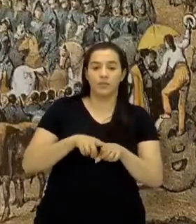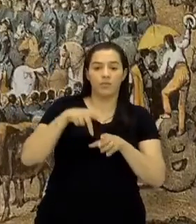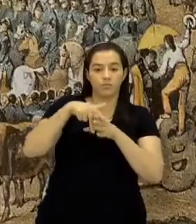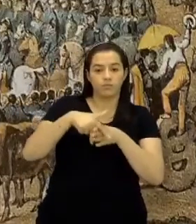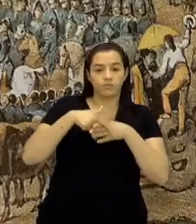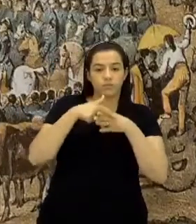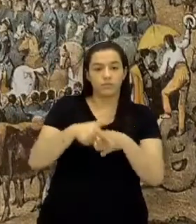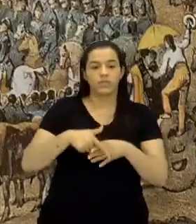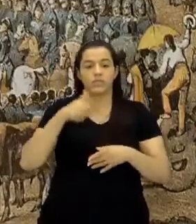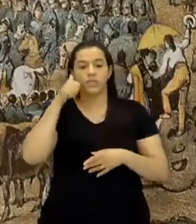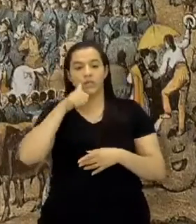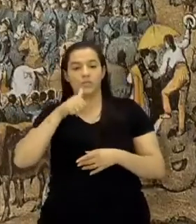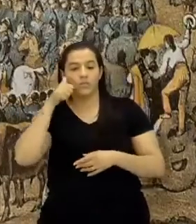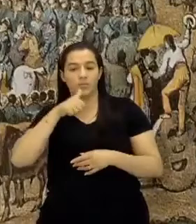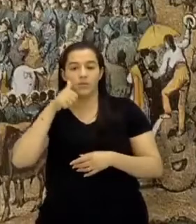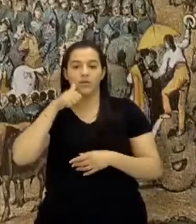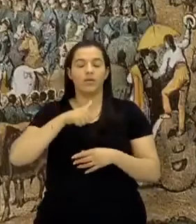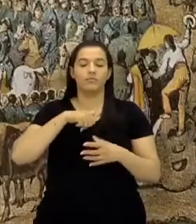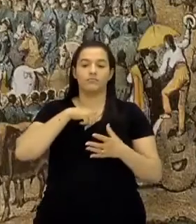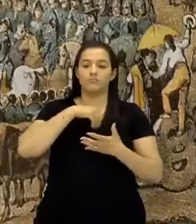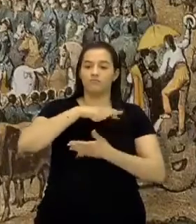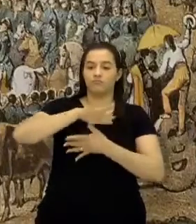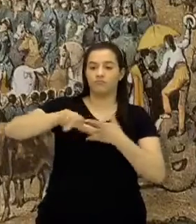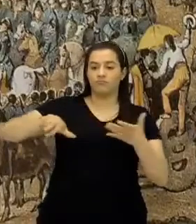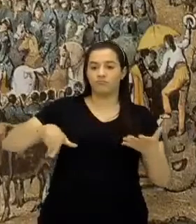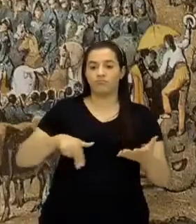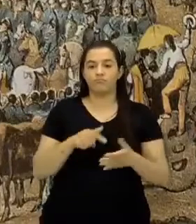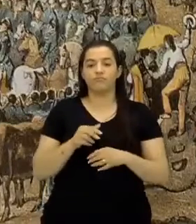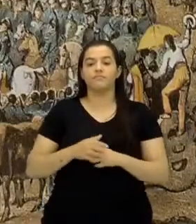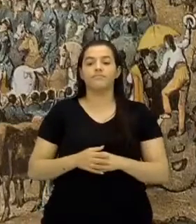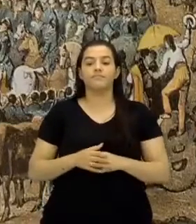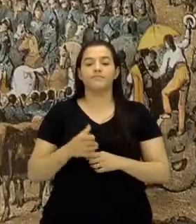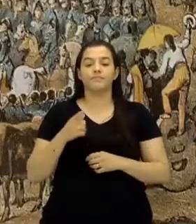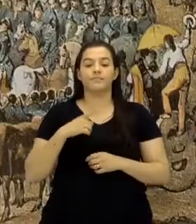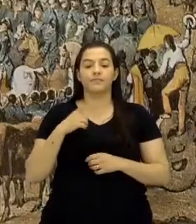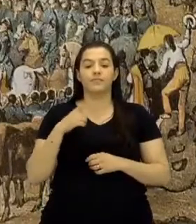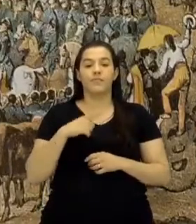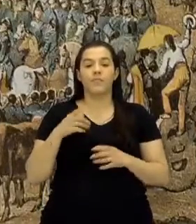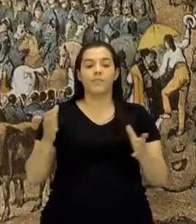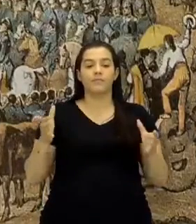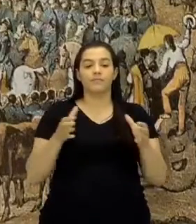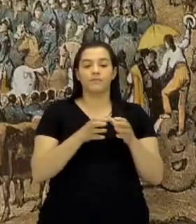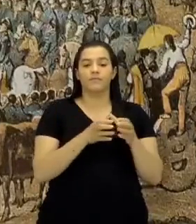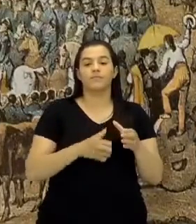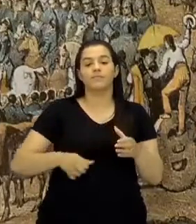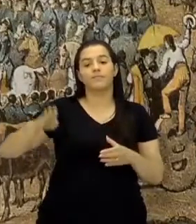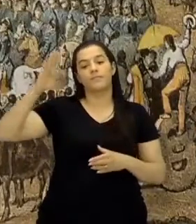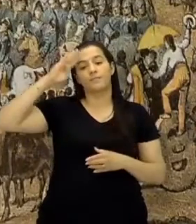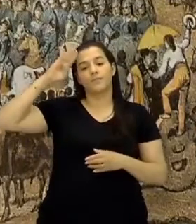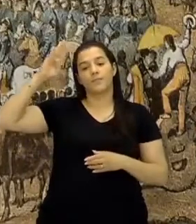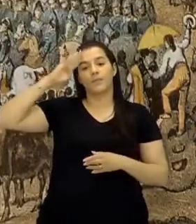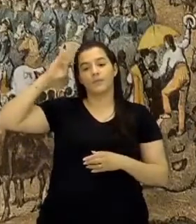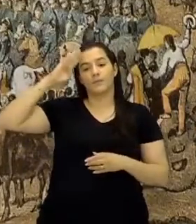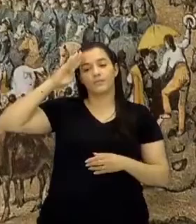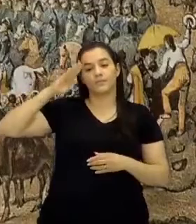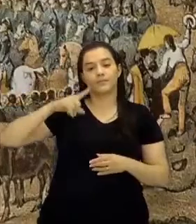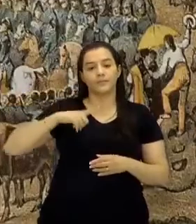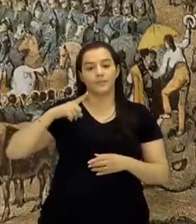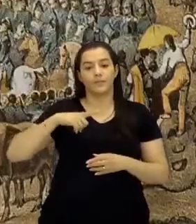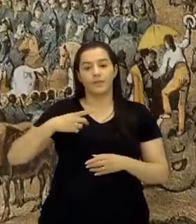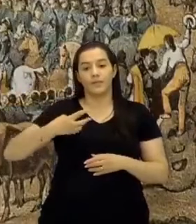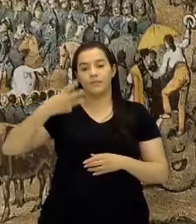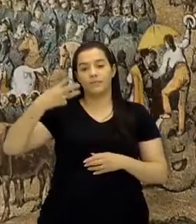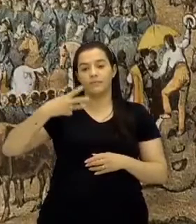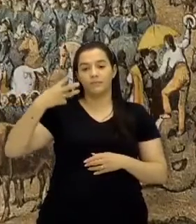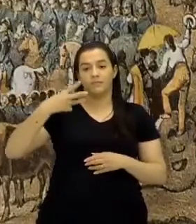vaqueiros, tem aqui, ó, tem mulheres. E aí eu queria falar um pouquinho dessa parte aqui, que é a parte do exército. O exército, esse 3º batalhão